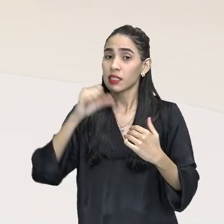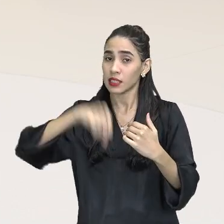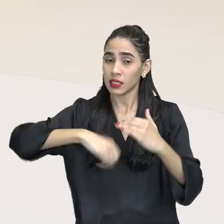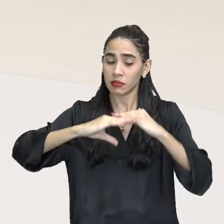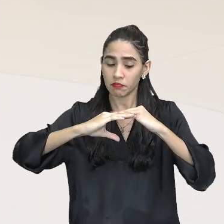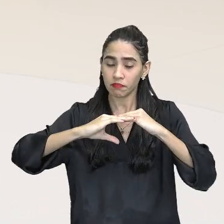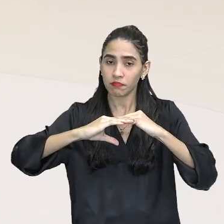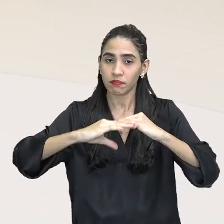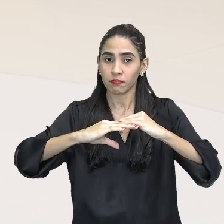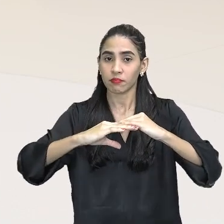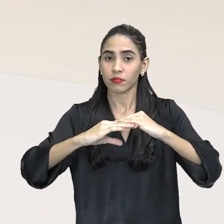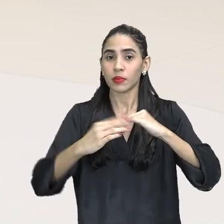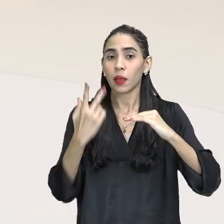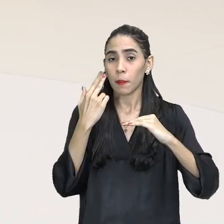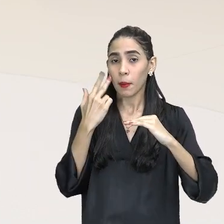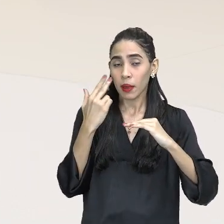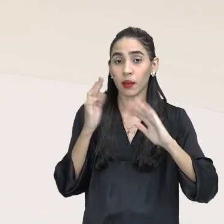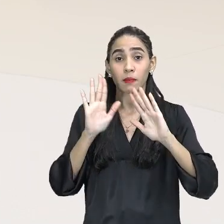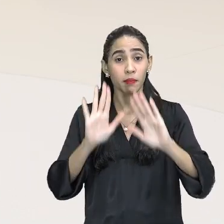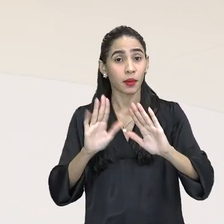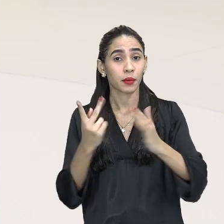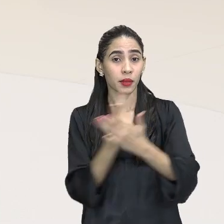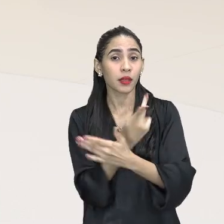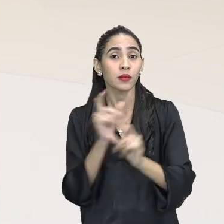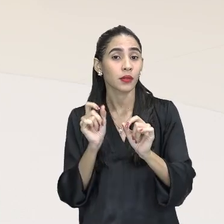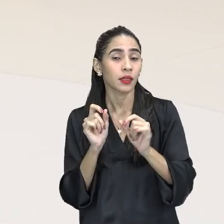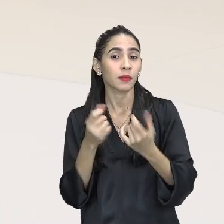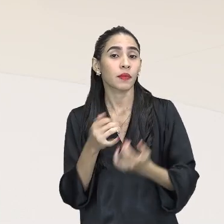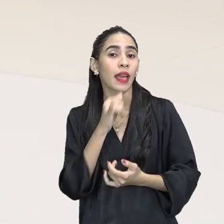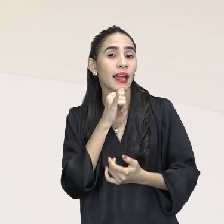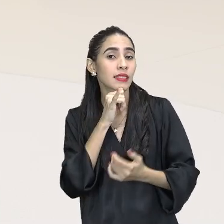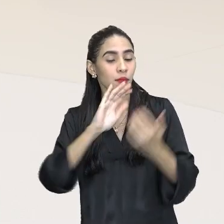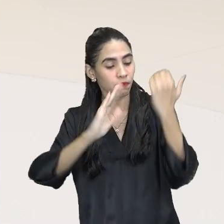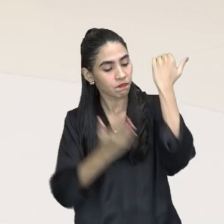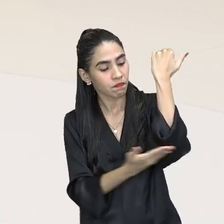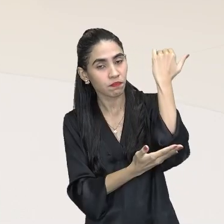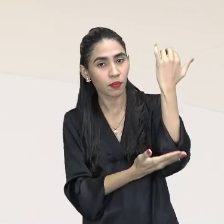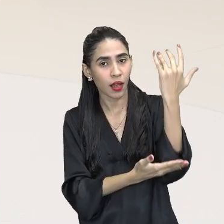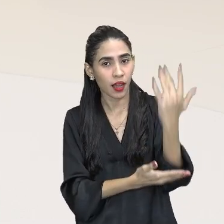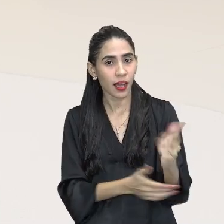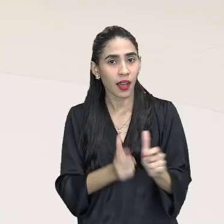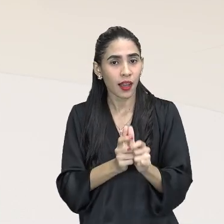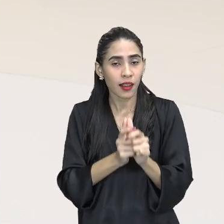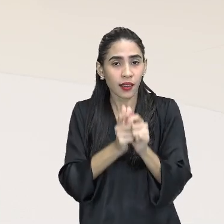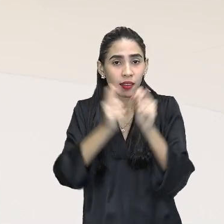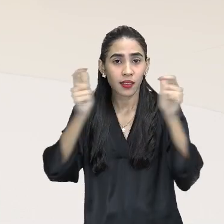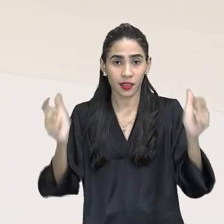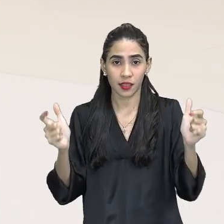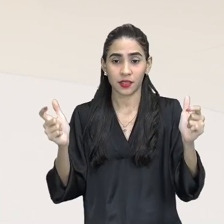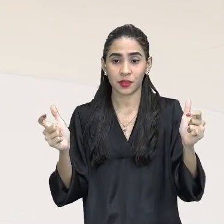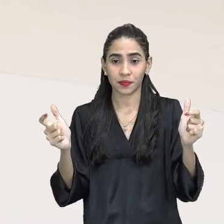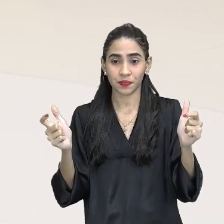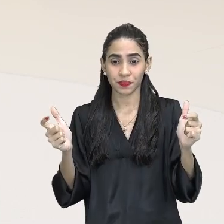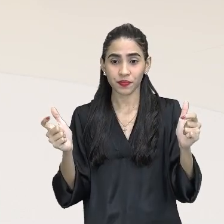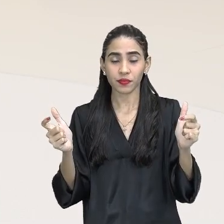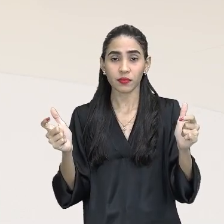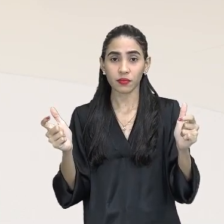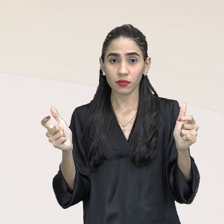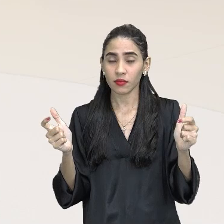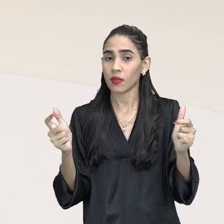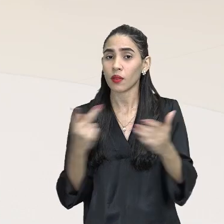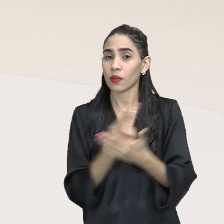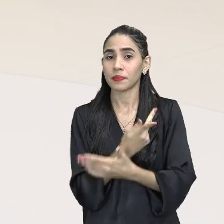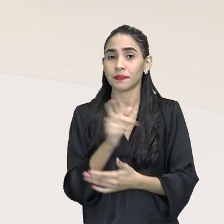coisas funcionarem normalmente. Só que o que acontece? Quando tem um desmatamento muito grande nessa dimensão,